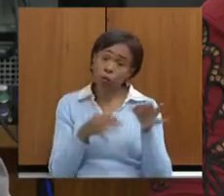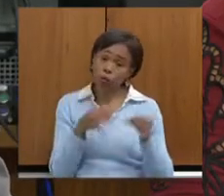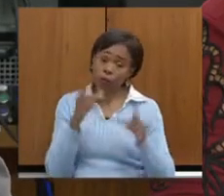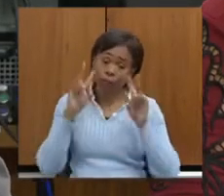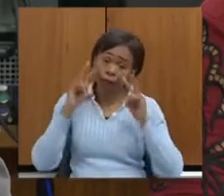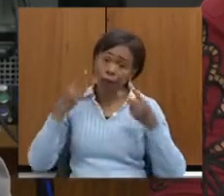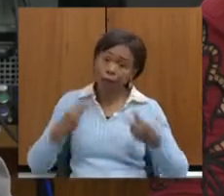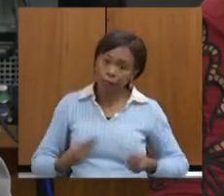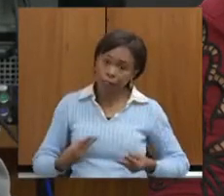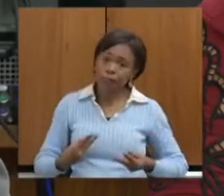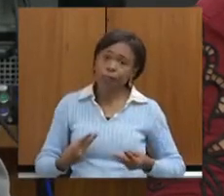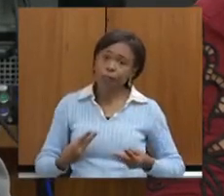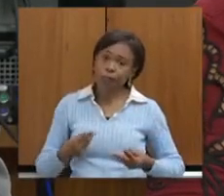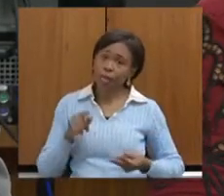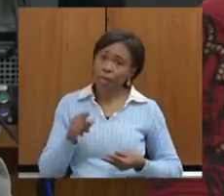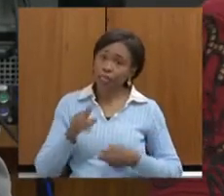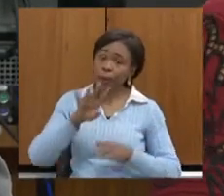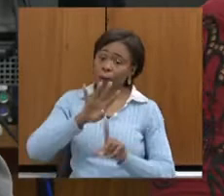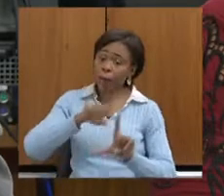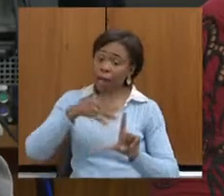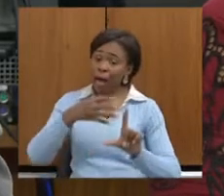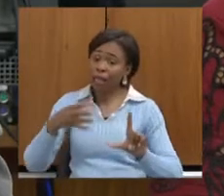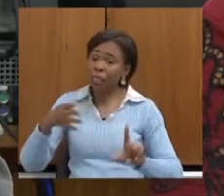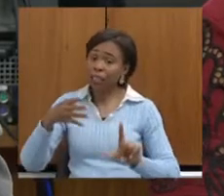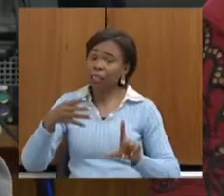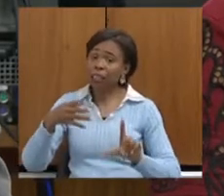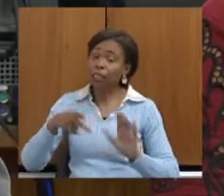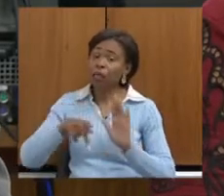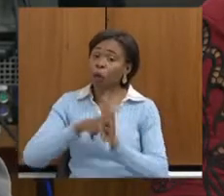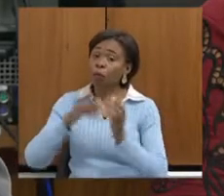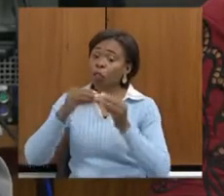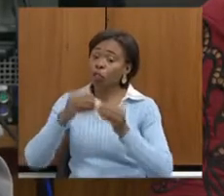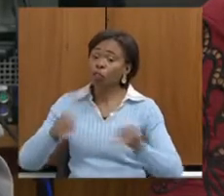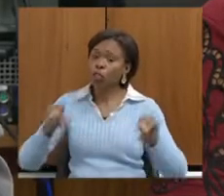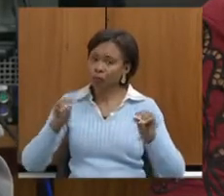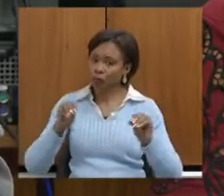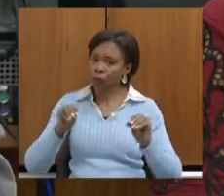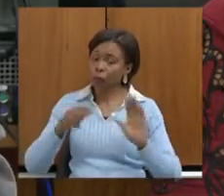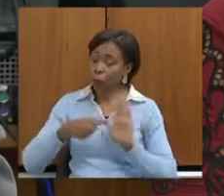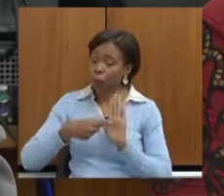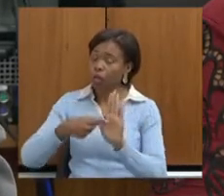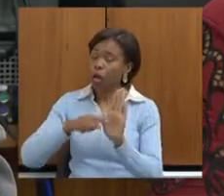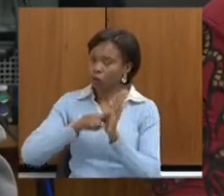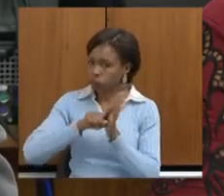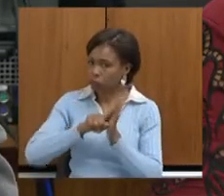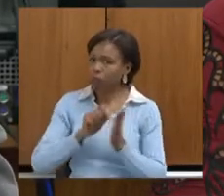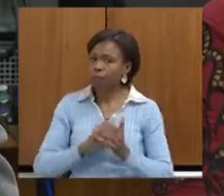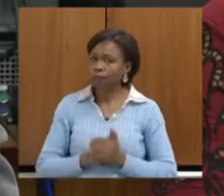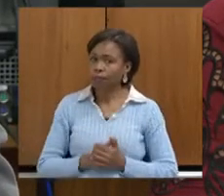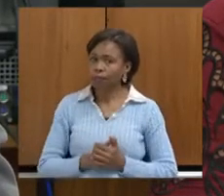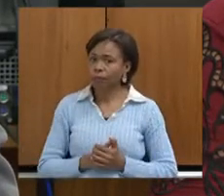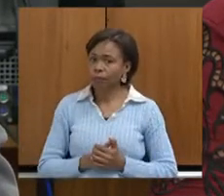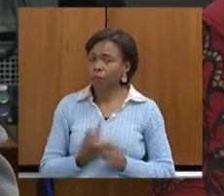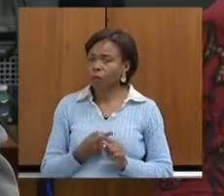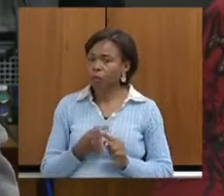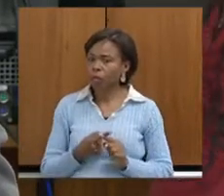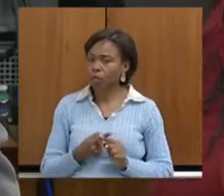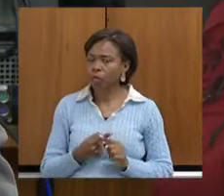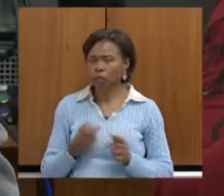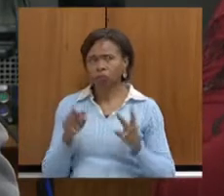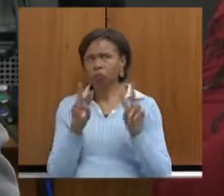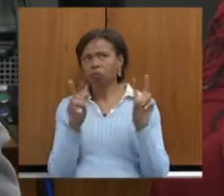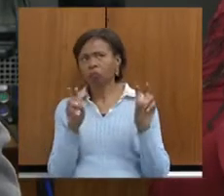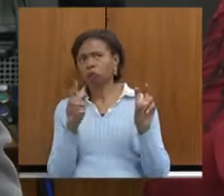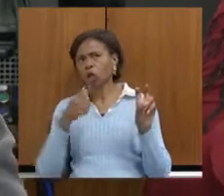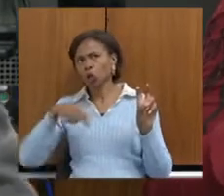reconhece essa Matriz de danos né então acho que é muito bom porque a gente vai falar assim que reparação queremos né